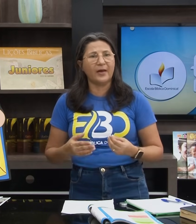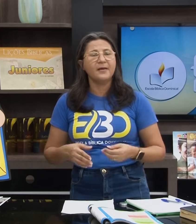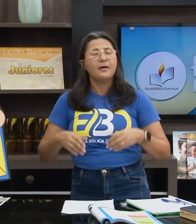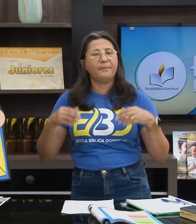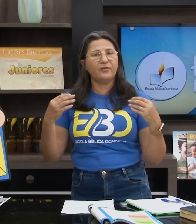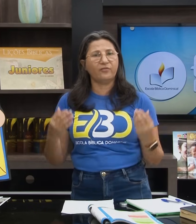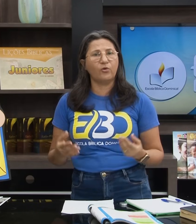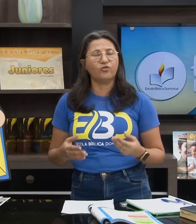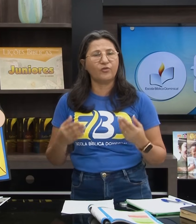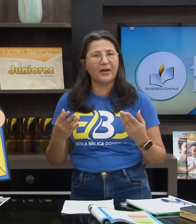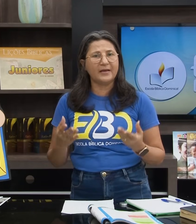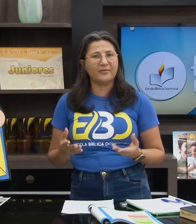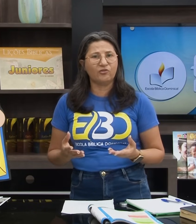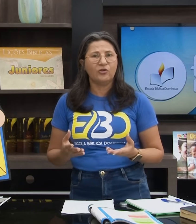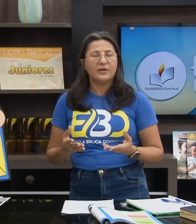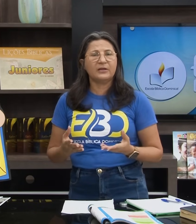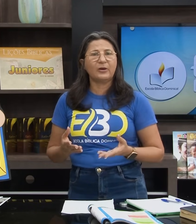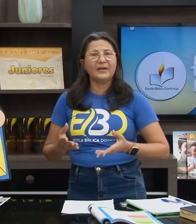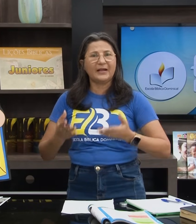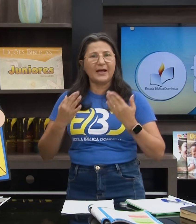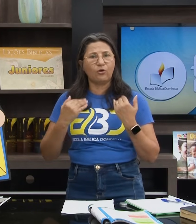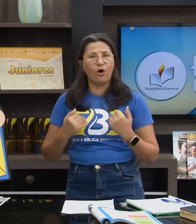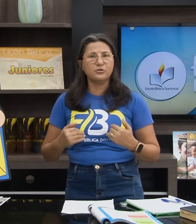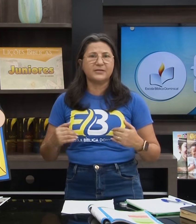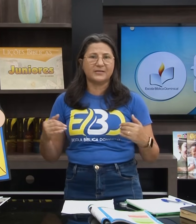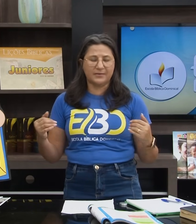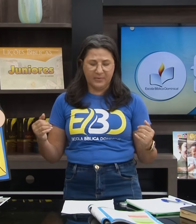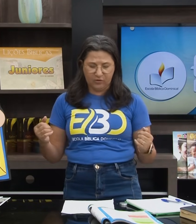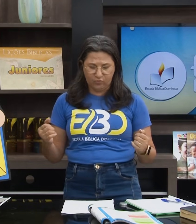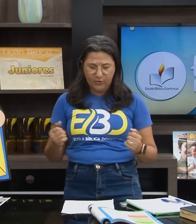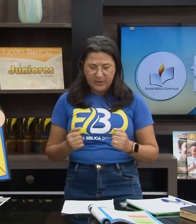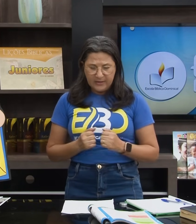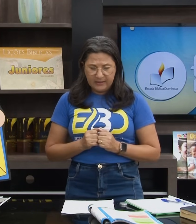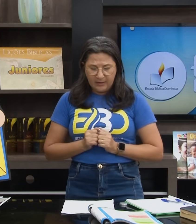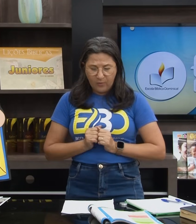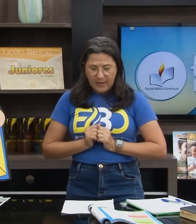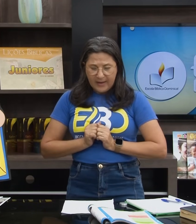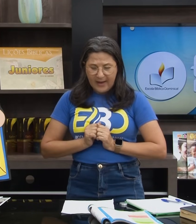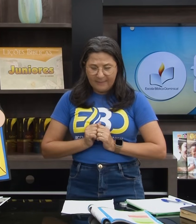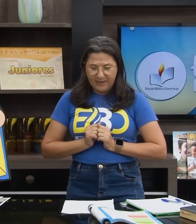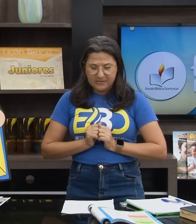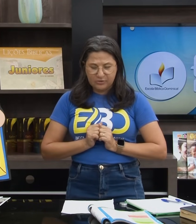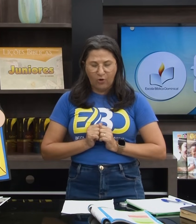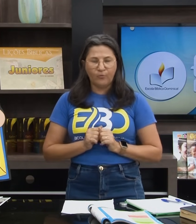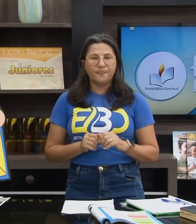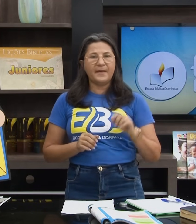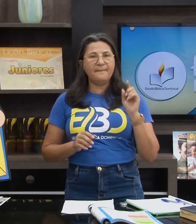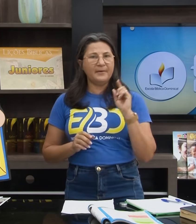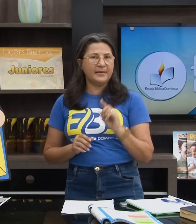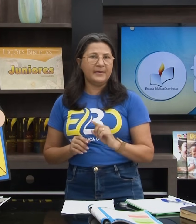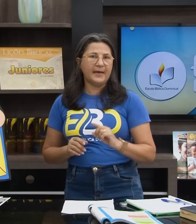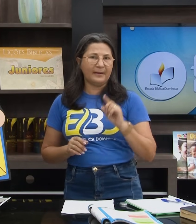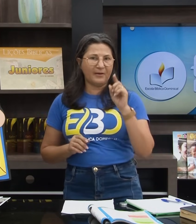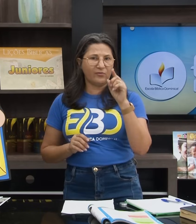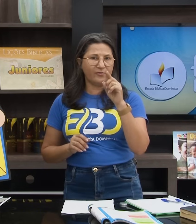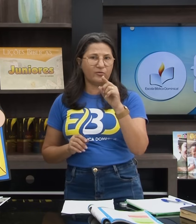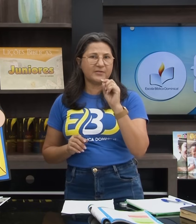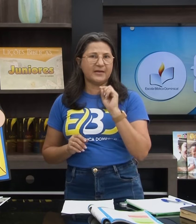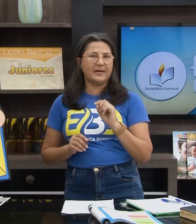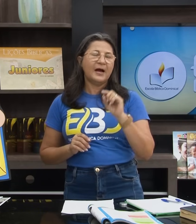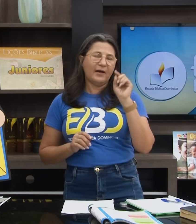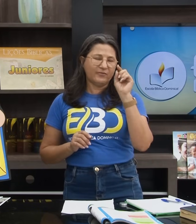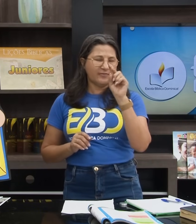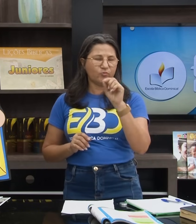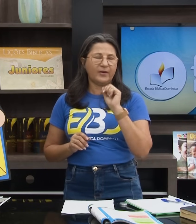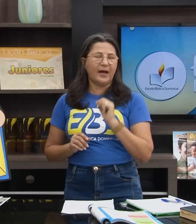fosse o quê pessoas felizes então ele entregou-se a si mesmo então ele pensou em mim ele pensou em